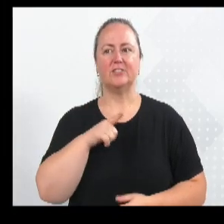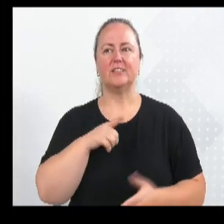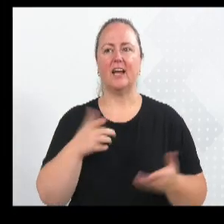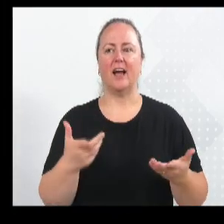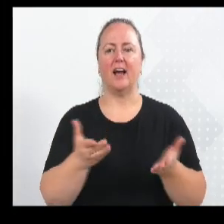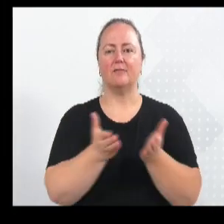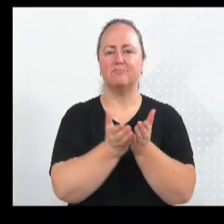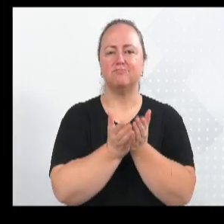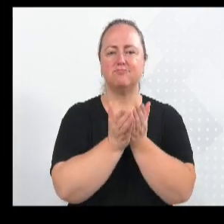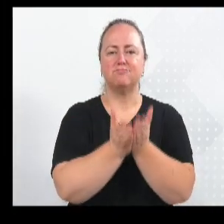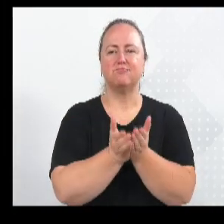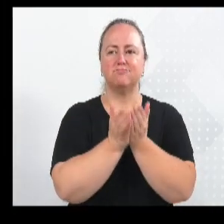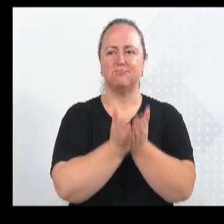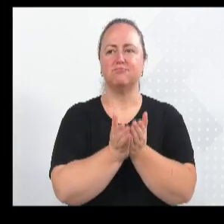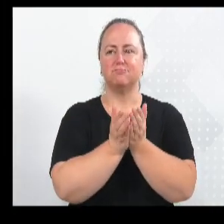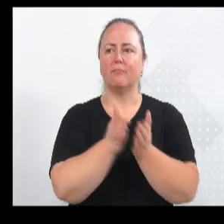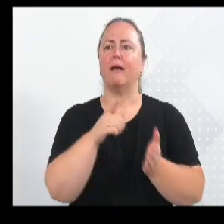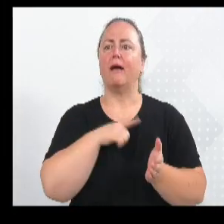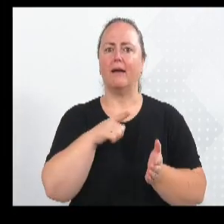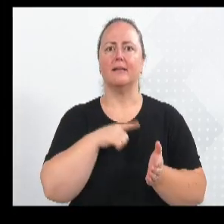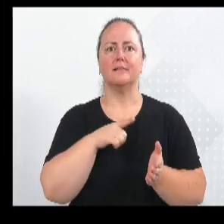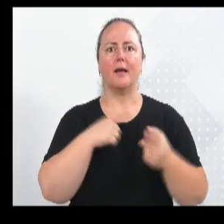amarelo, tem campeonato de